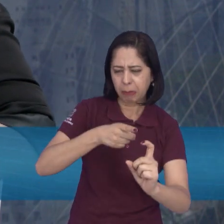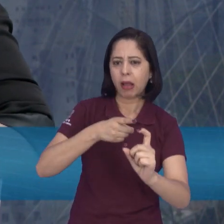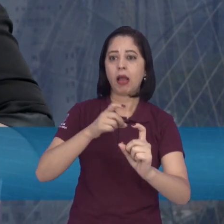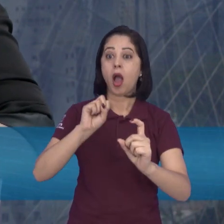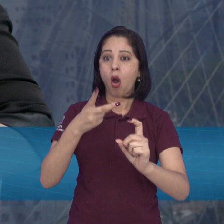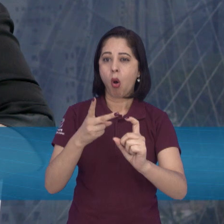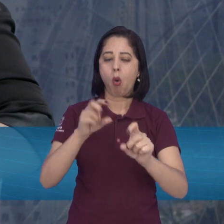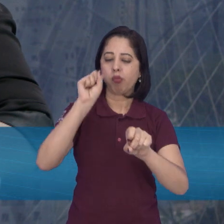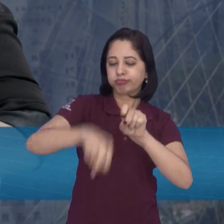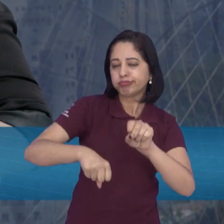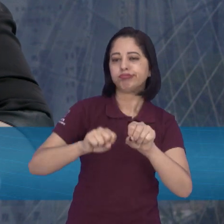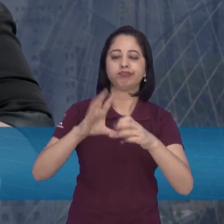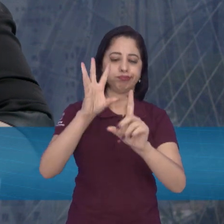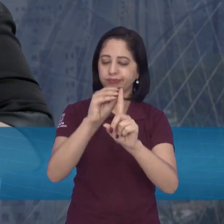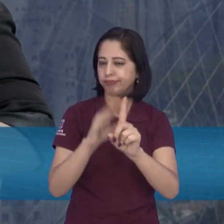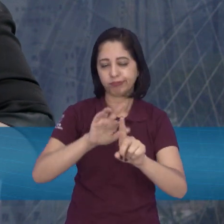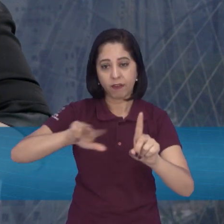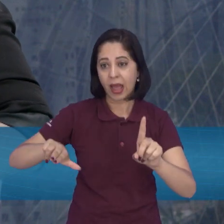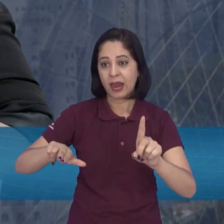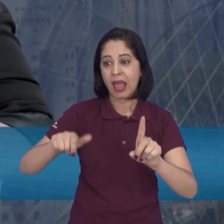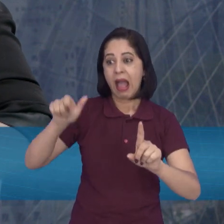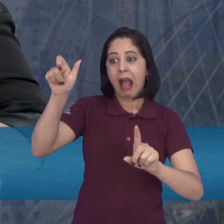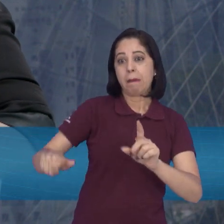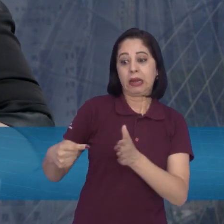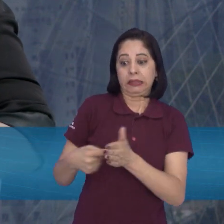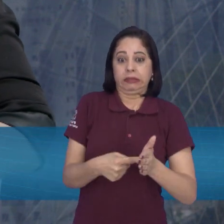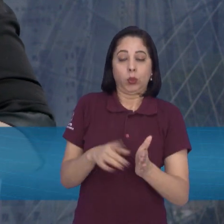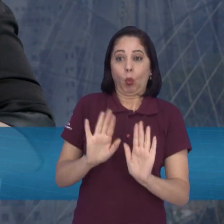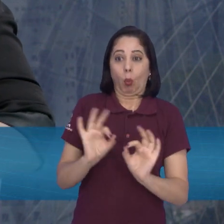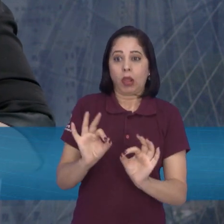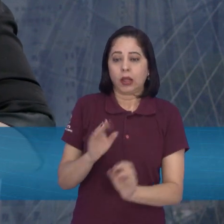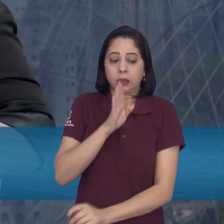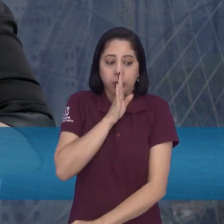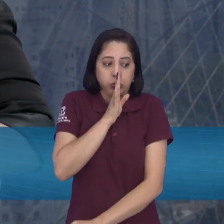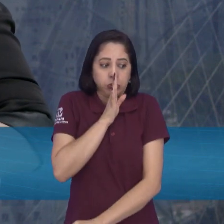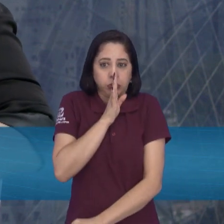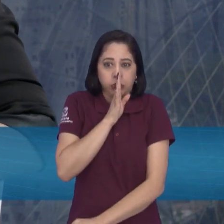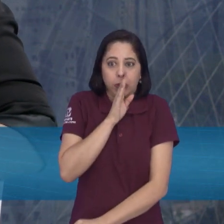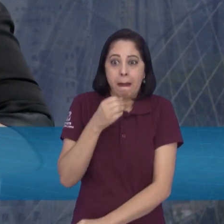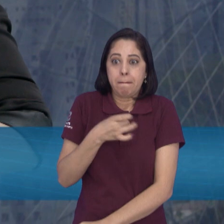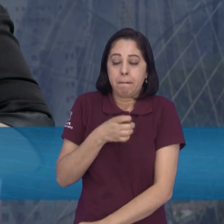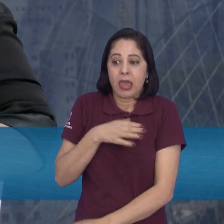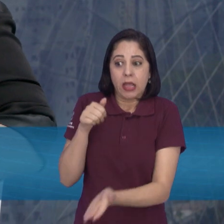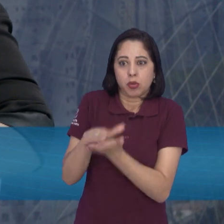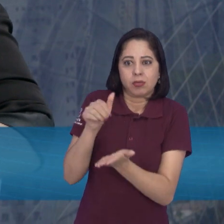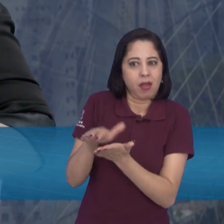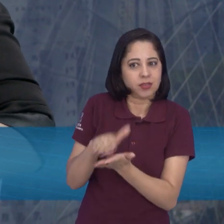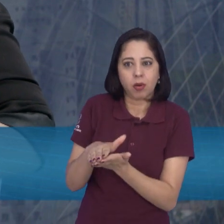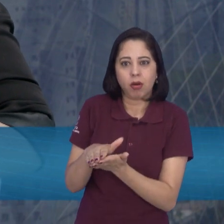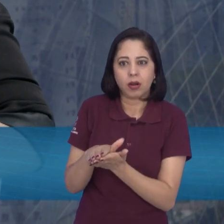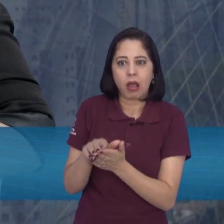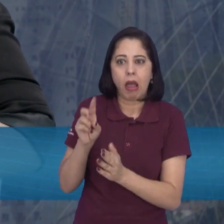de denunciar por medo de perder o emprego, né? E elas precisam desse emprego. E ficam sendo submetidas ali